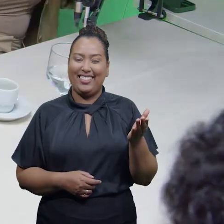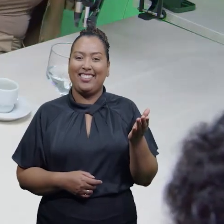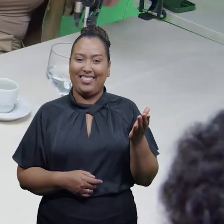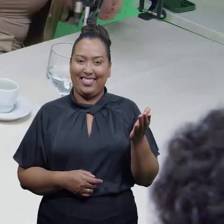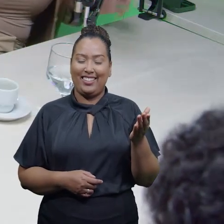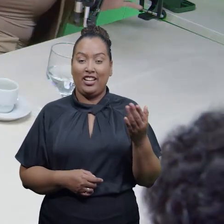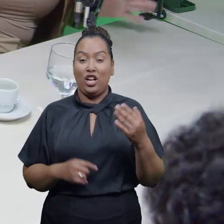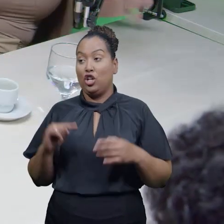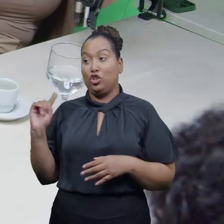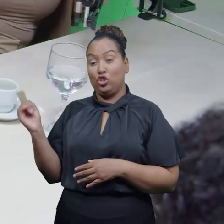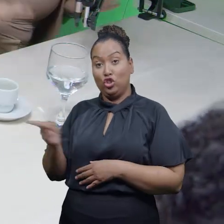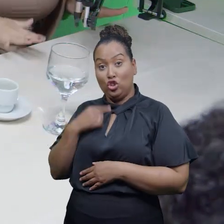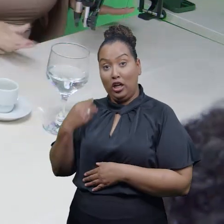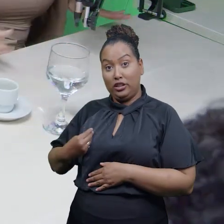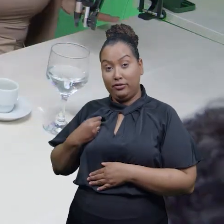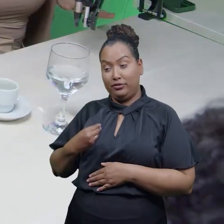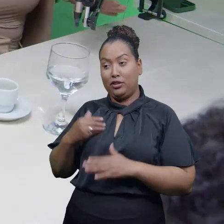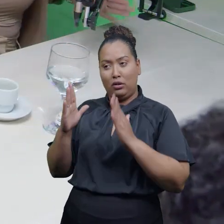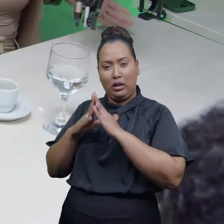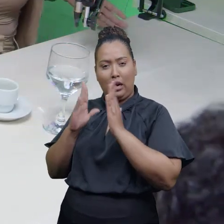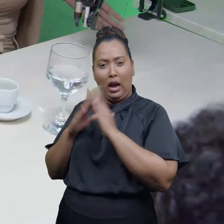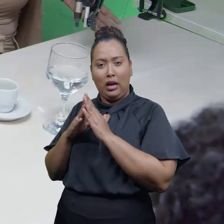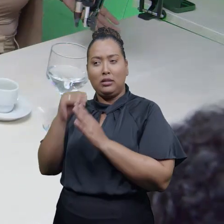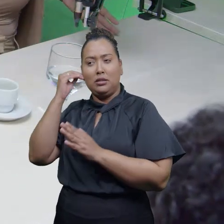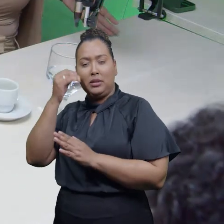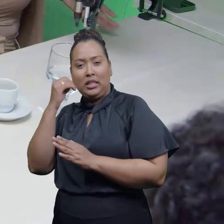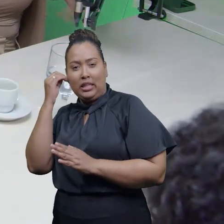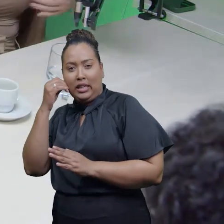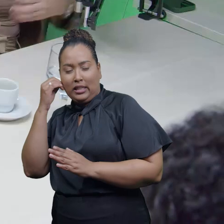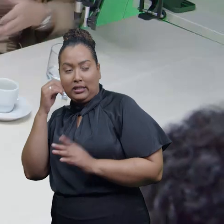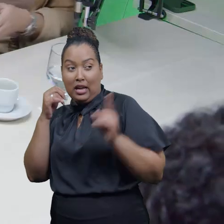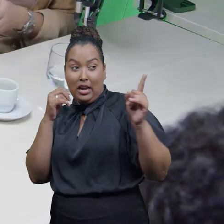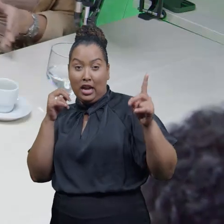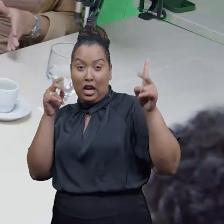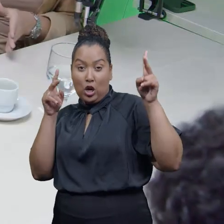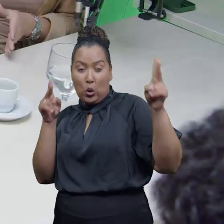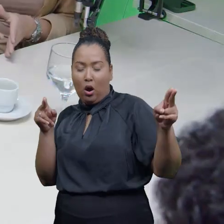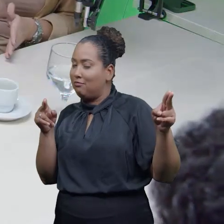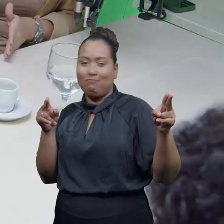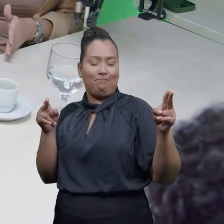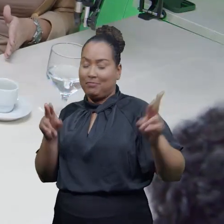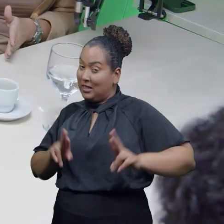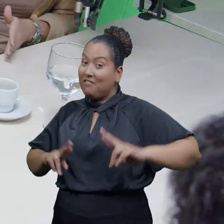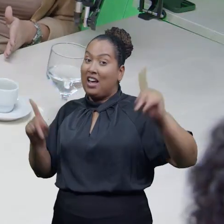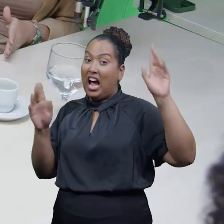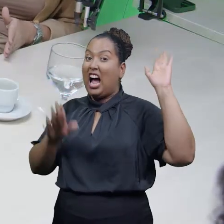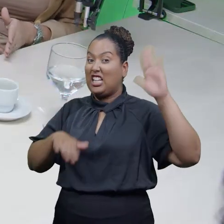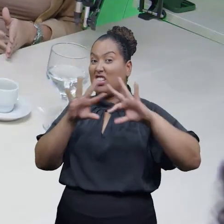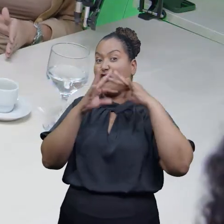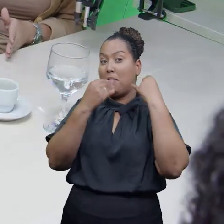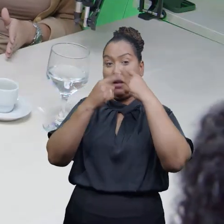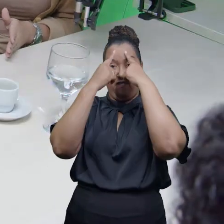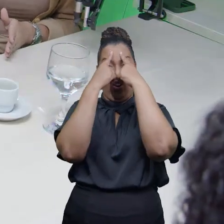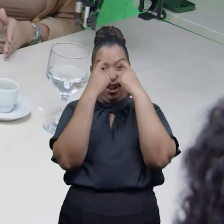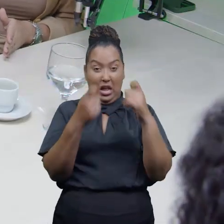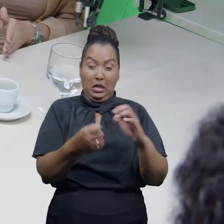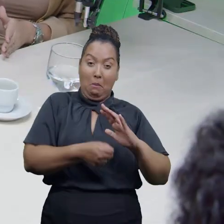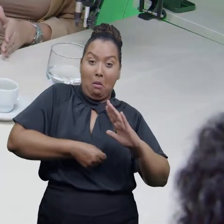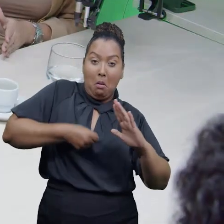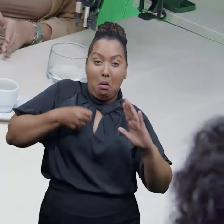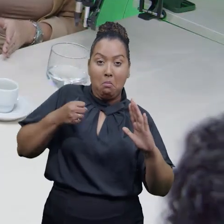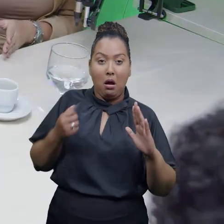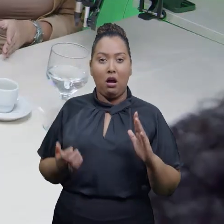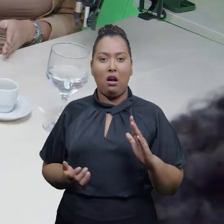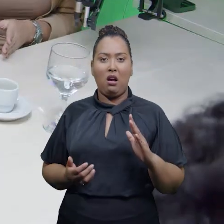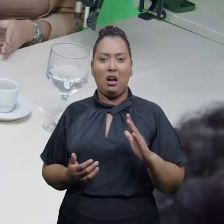moradia da forma que nós que estamos aqui sentados exercemos. Então, para ela, talvez, vir de um ambiente familiar violento,